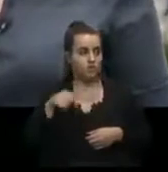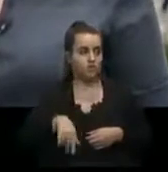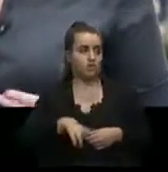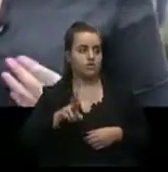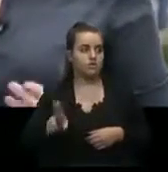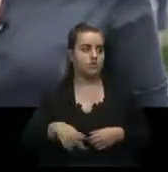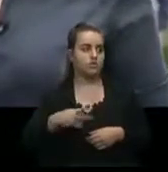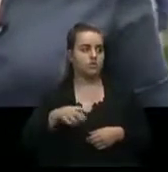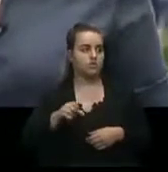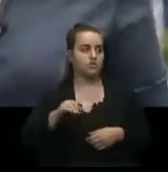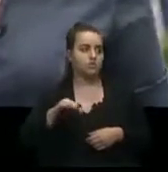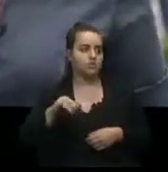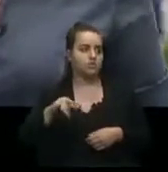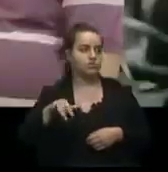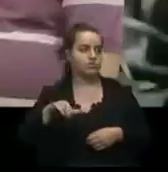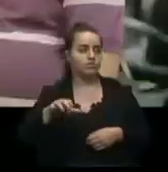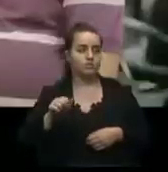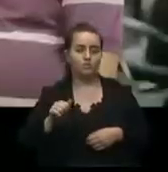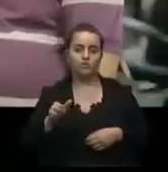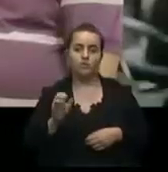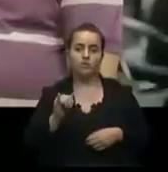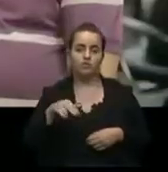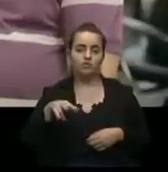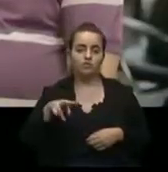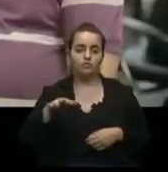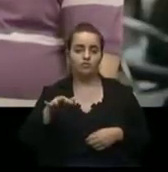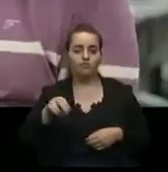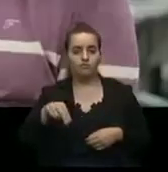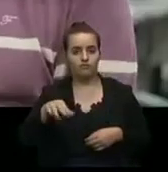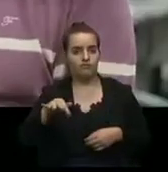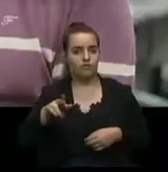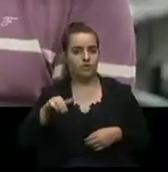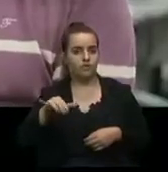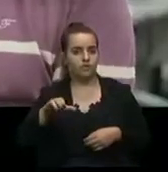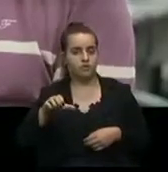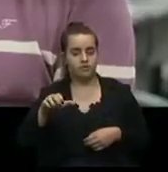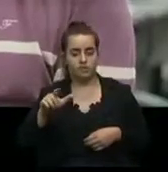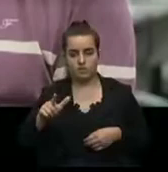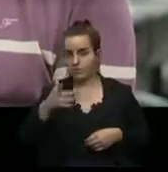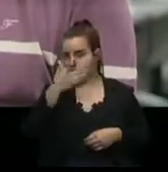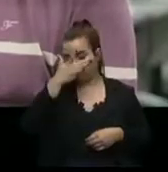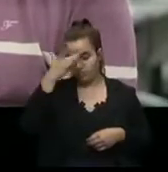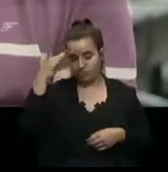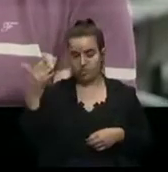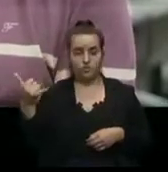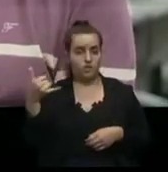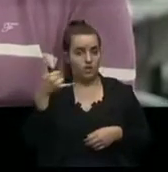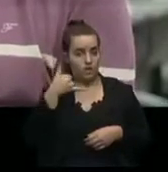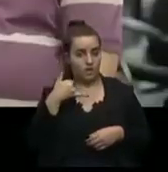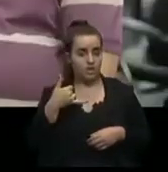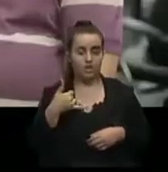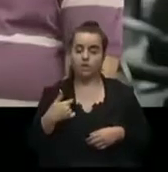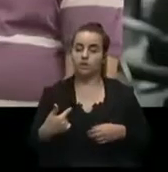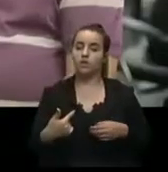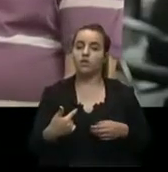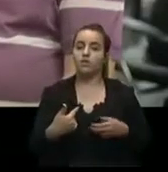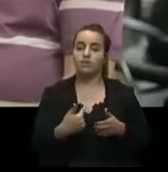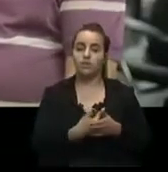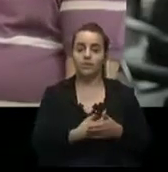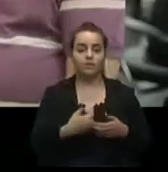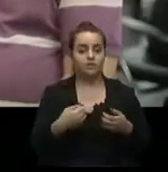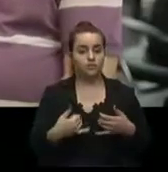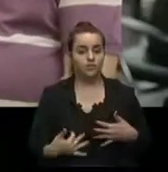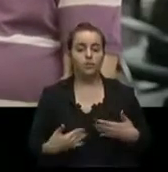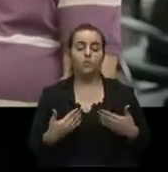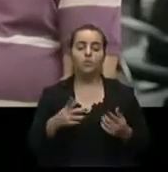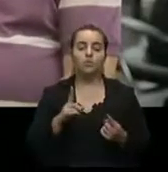da estatística inferencial. O cliente faz o contato e explica para a gente o objetivo da pesquisa, qual é o universo